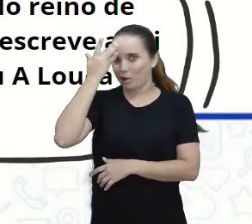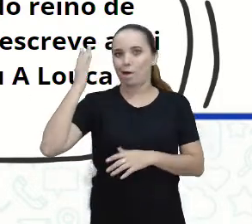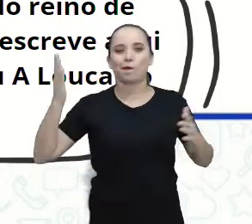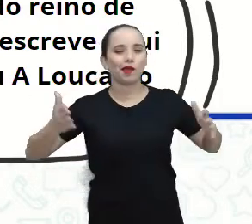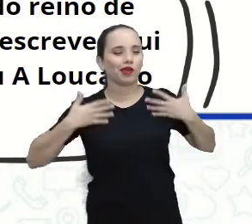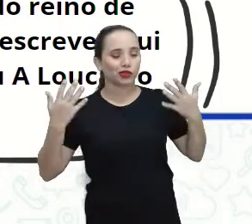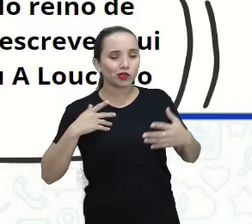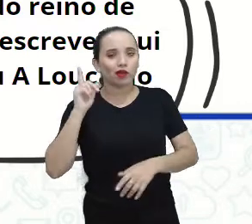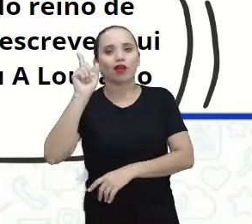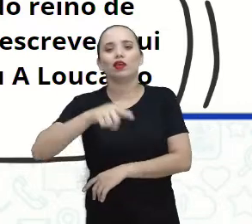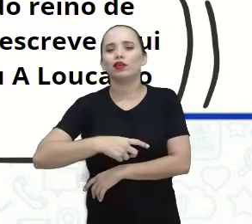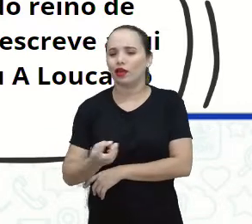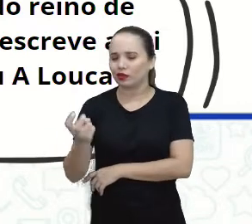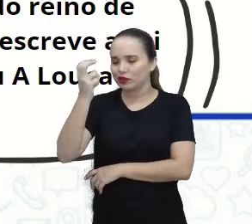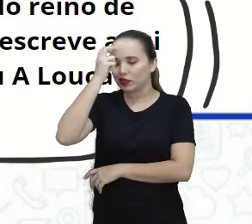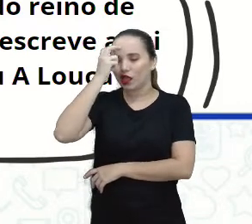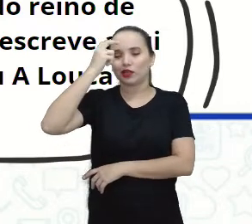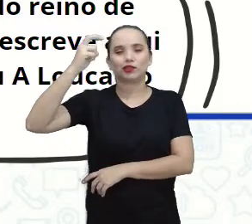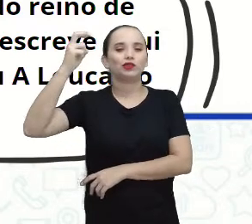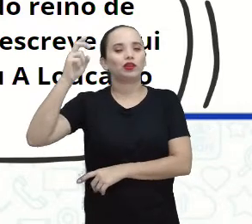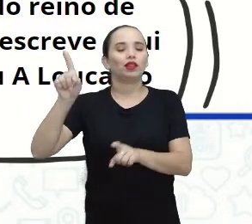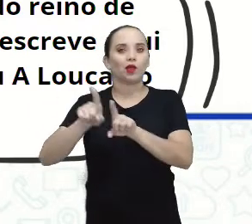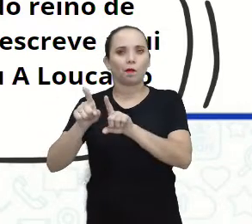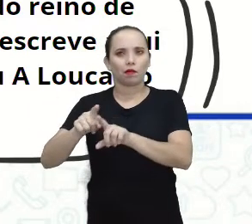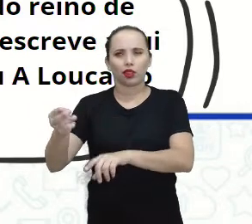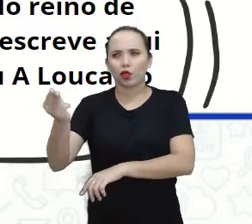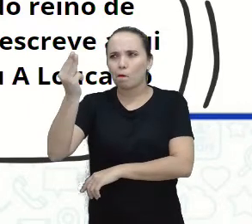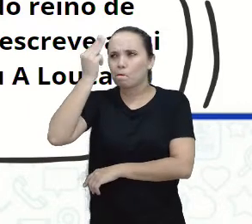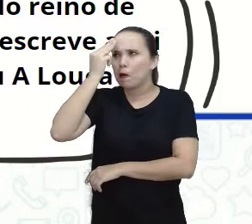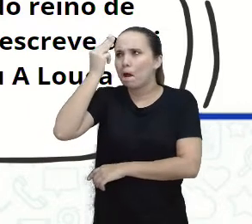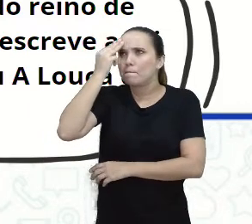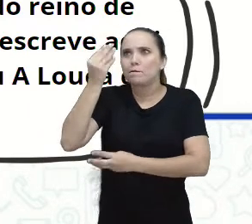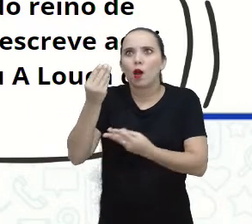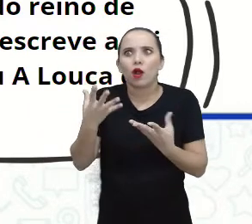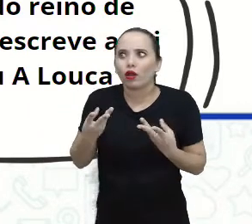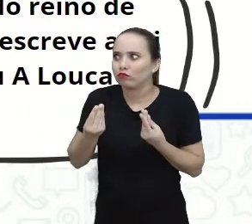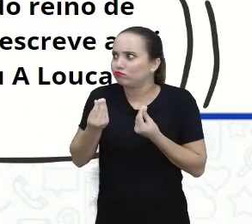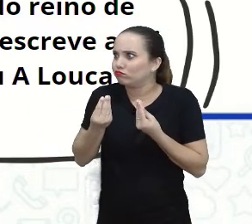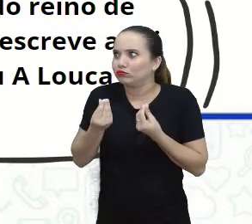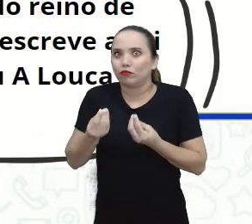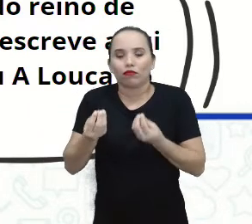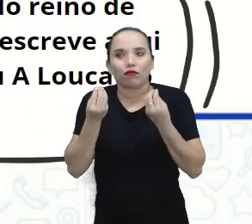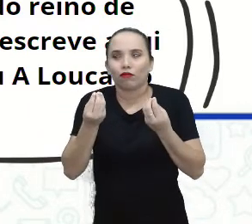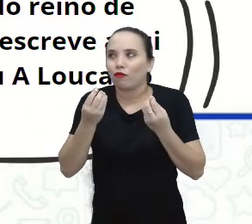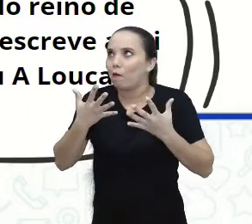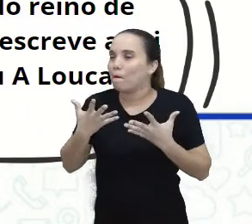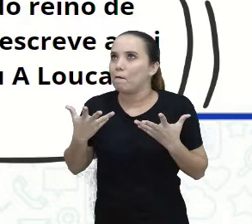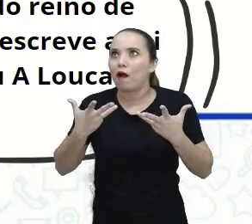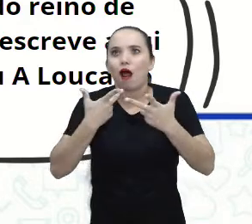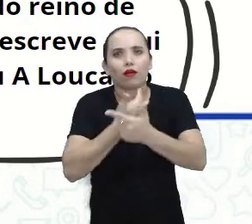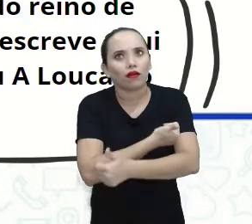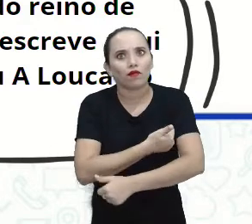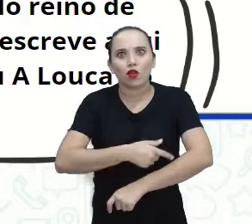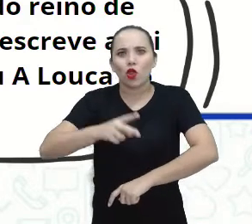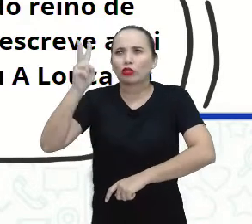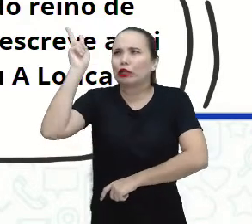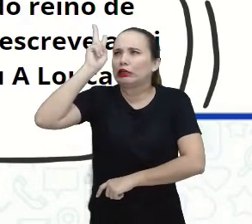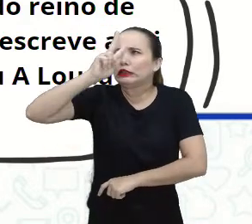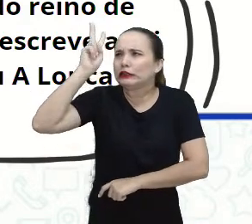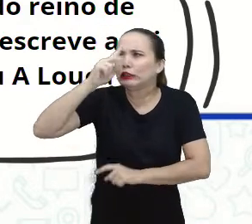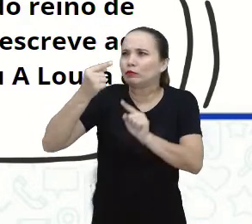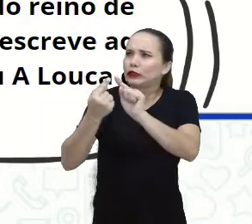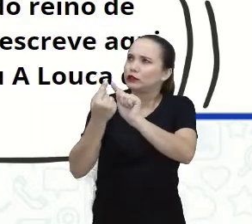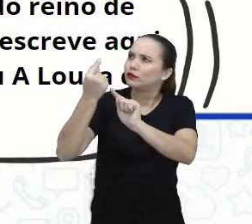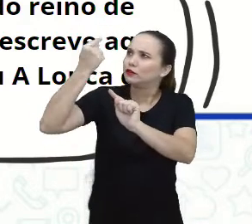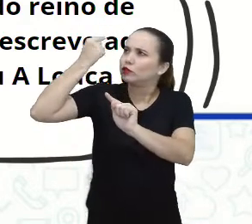inteligência dele, a memória incrível, ele tinha uma memória incrível, ele lembrava de fatos, de coisas com